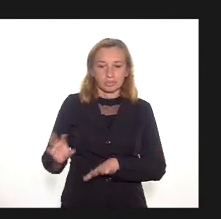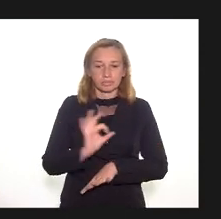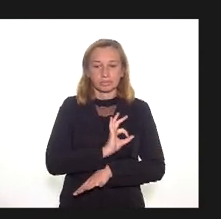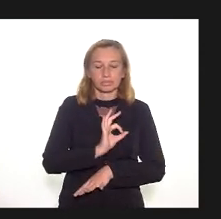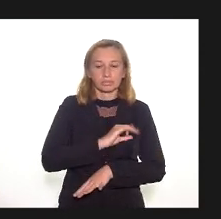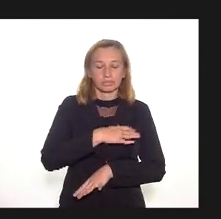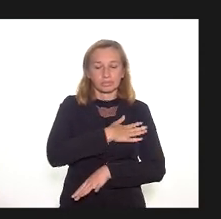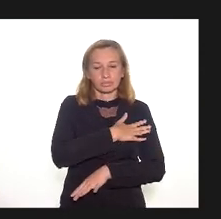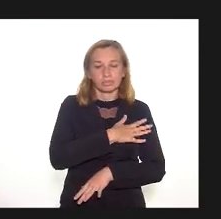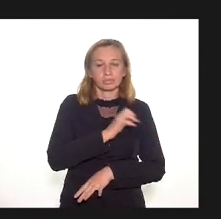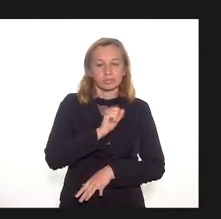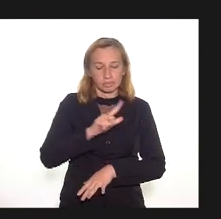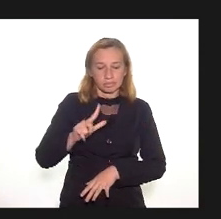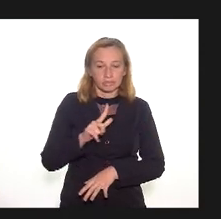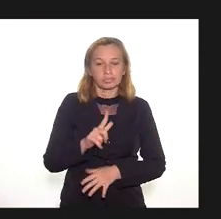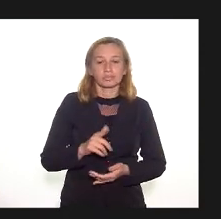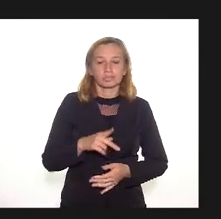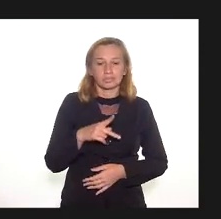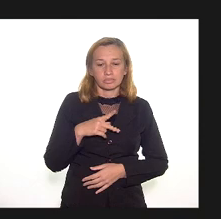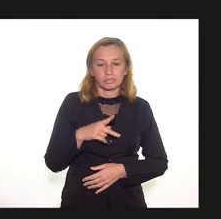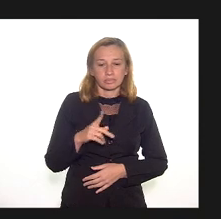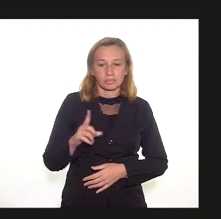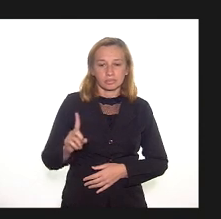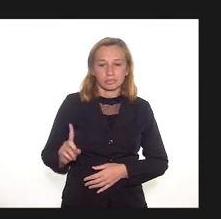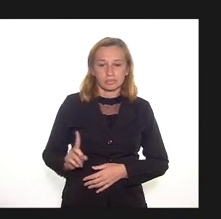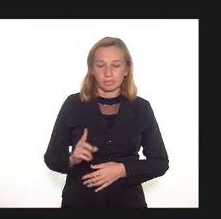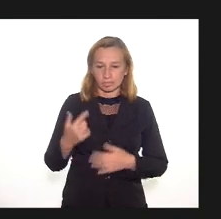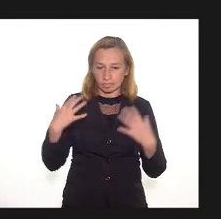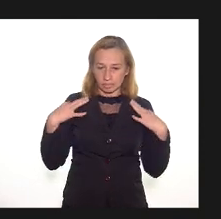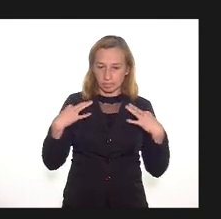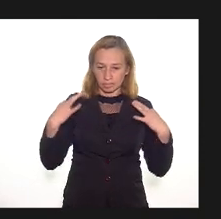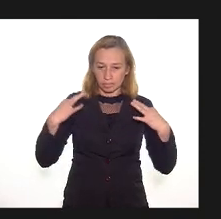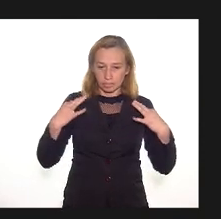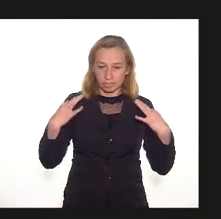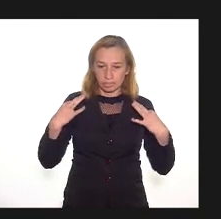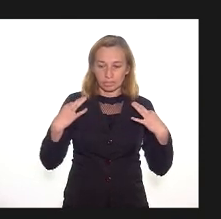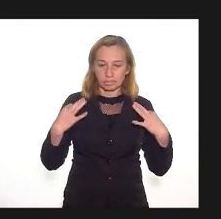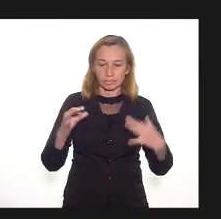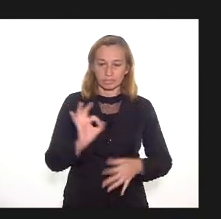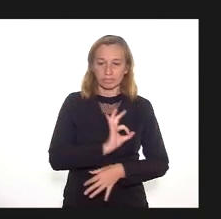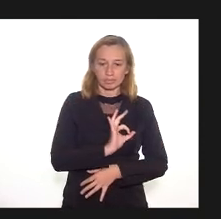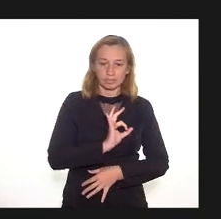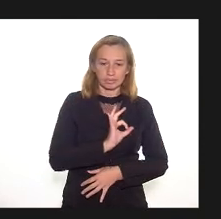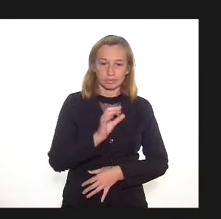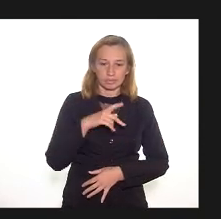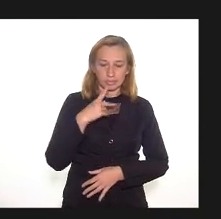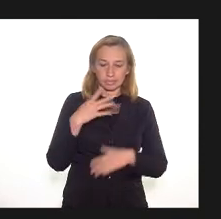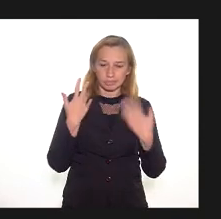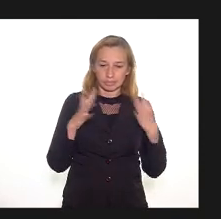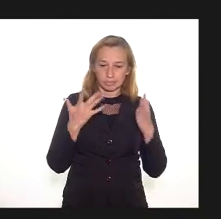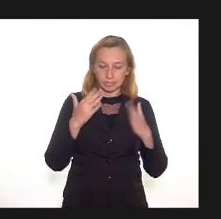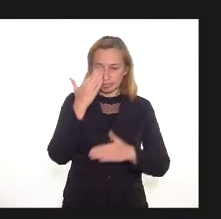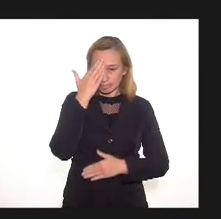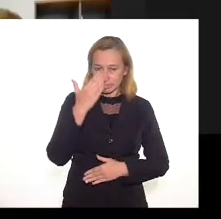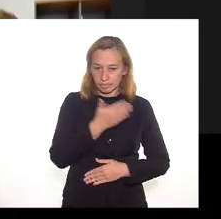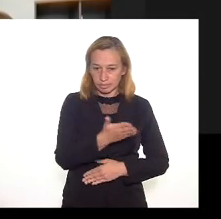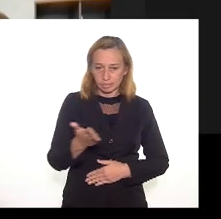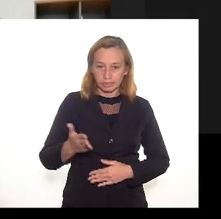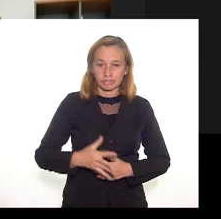não podia deixar de fazer por isso que hoje eu vim até paramentado aqui com esse manto que eu usei durante 33 anos obrigado a todos